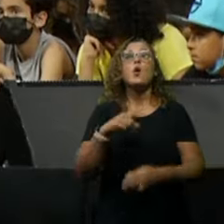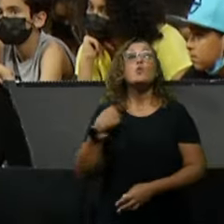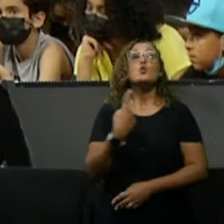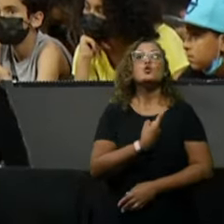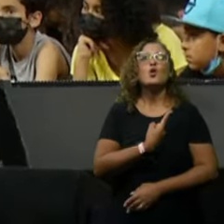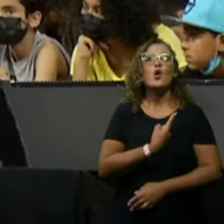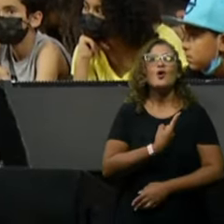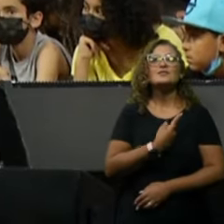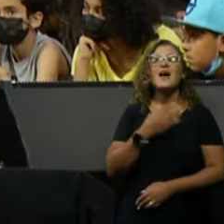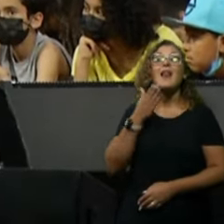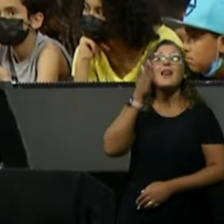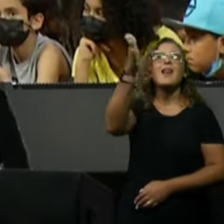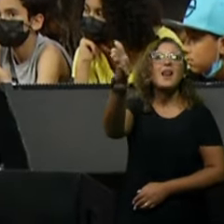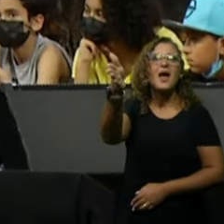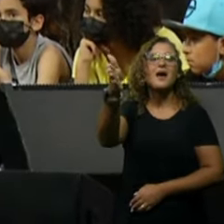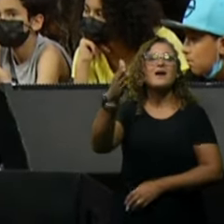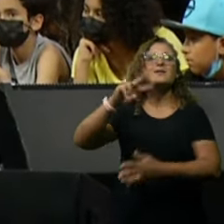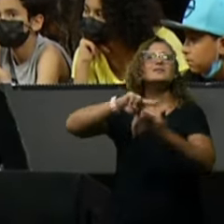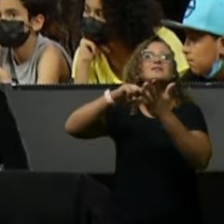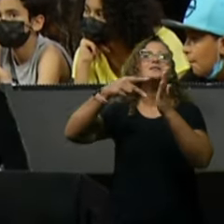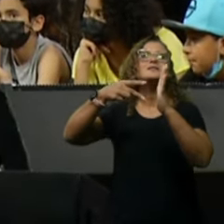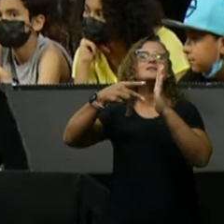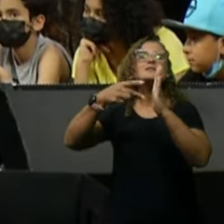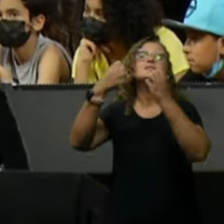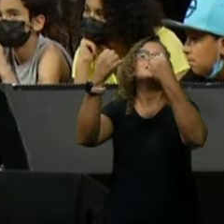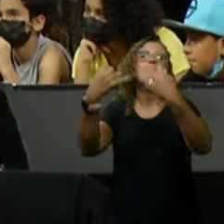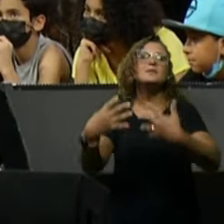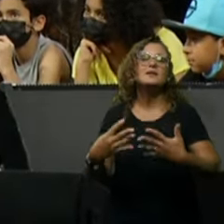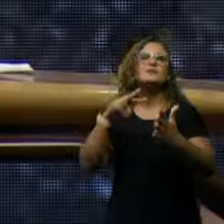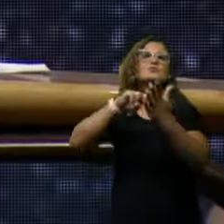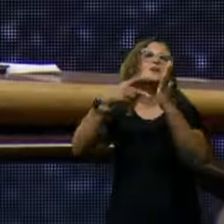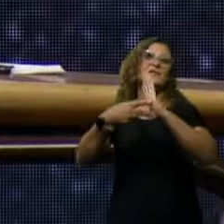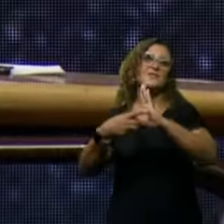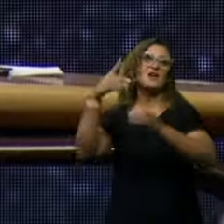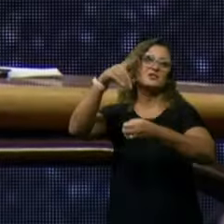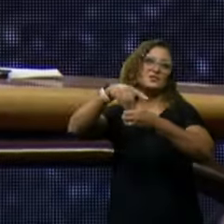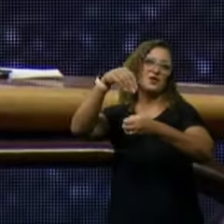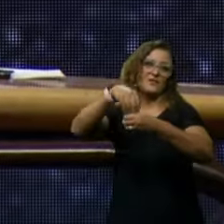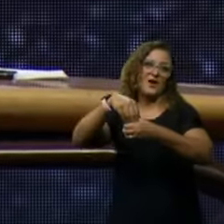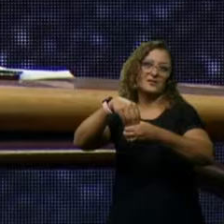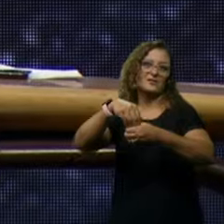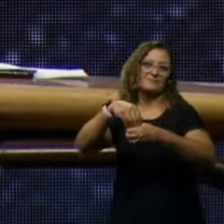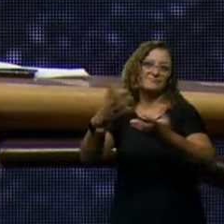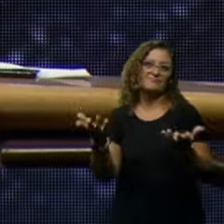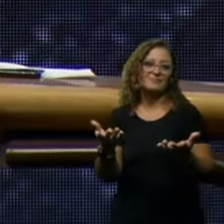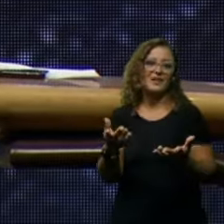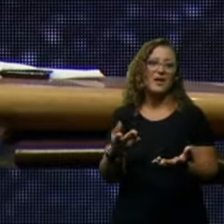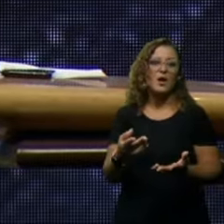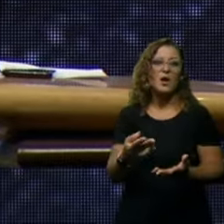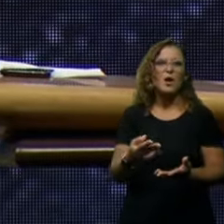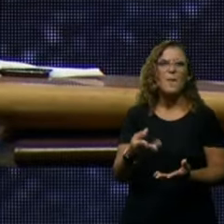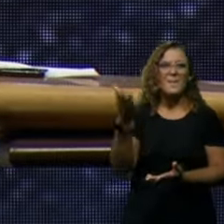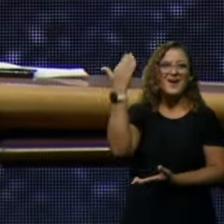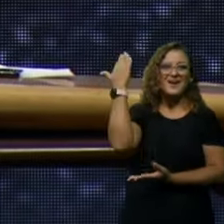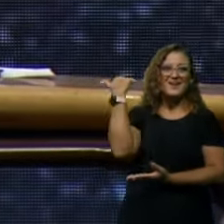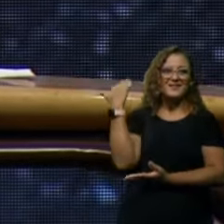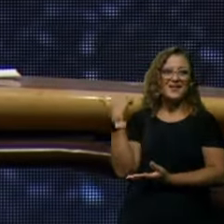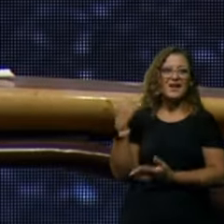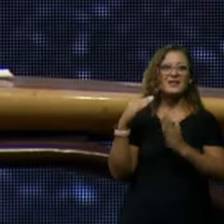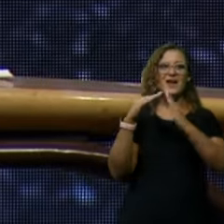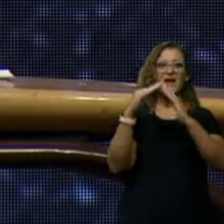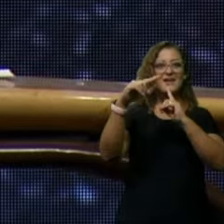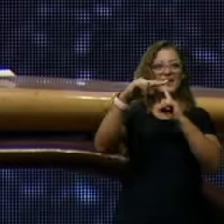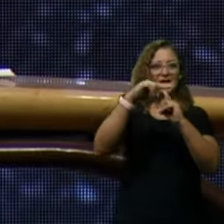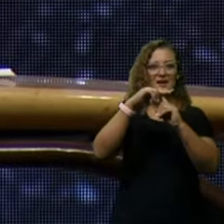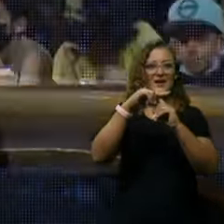dar a igreja ela ganha ofertas que são engraçados uma vez a igreja ganhou um bode de oferta imagina que